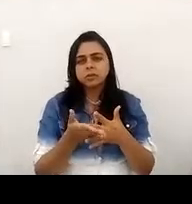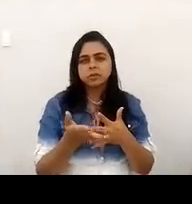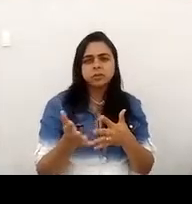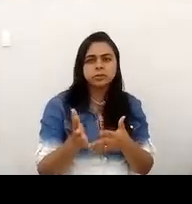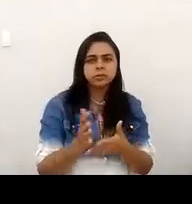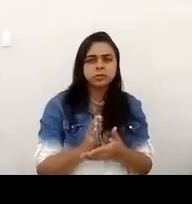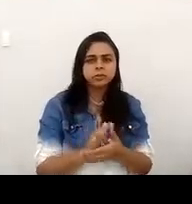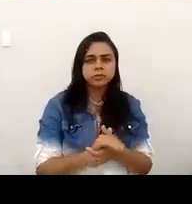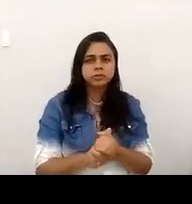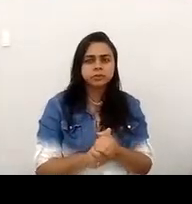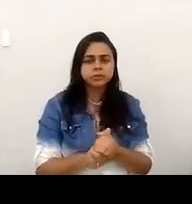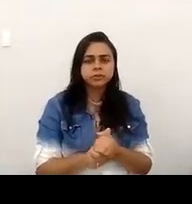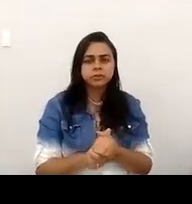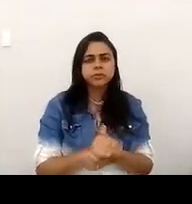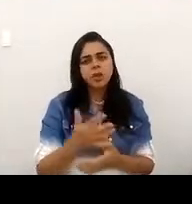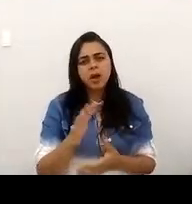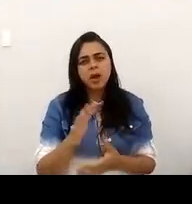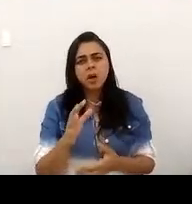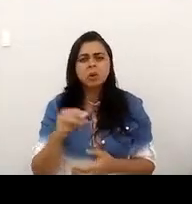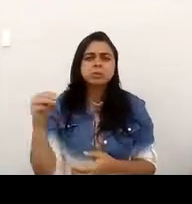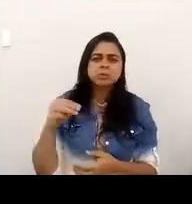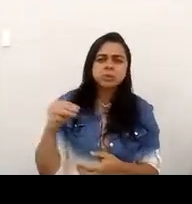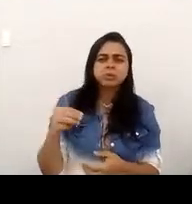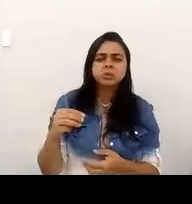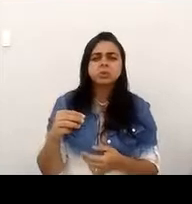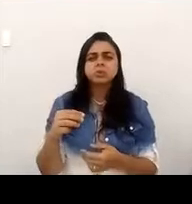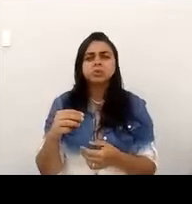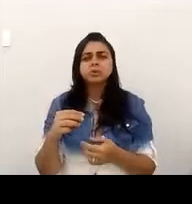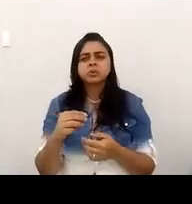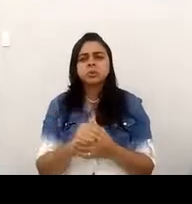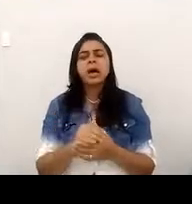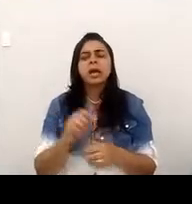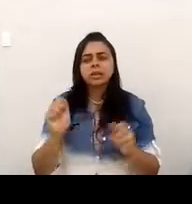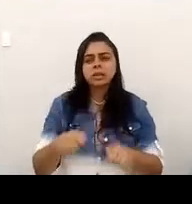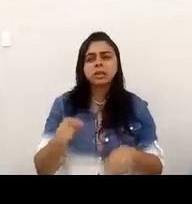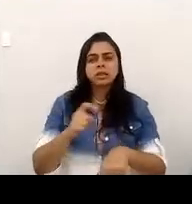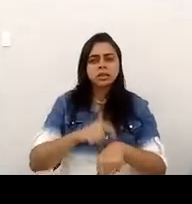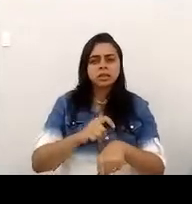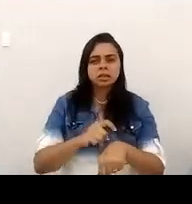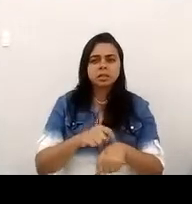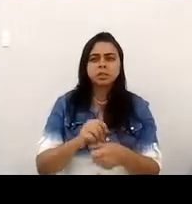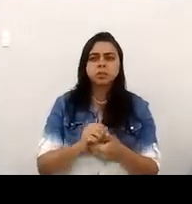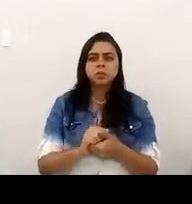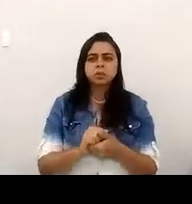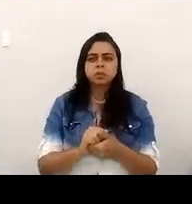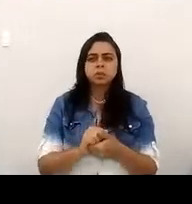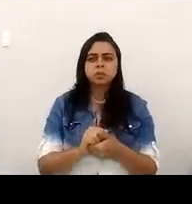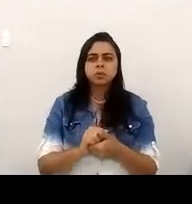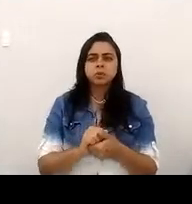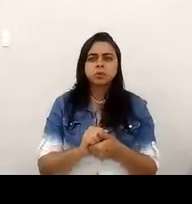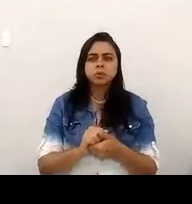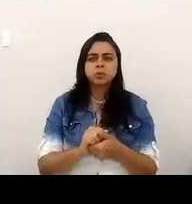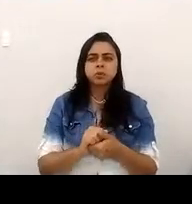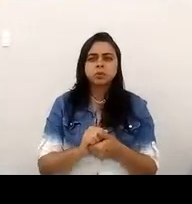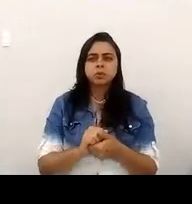em alguns minutos, né? Retorna um pouquinho mais cedo e aí dá tempo de o Jocelyn entrar, se, né, o